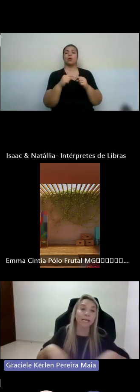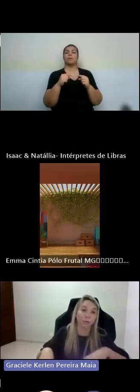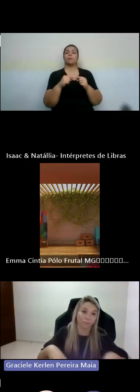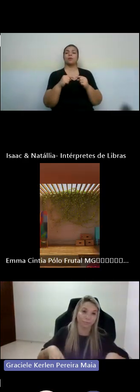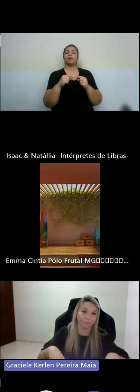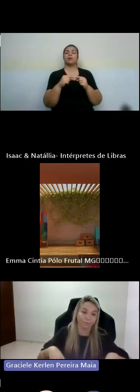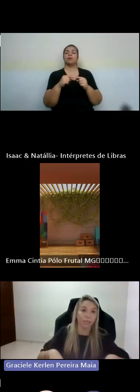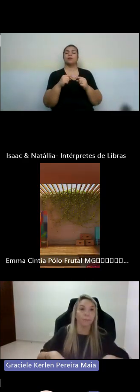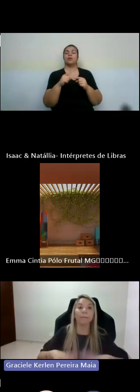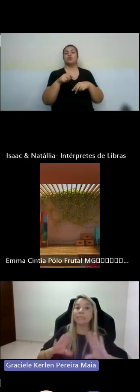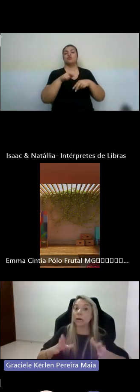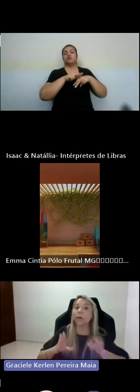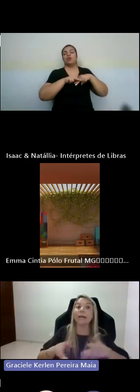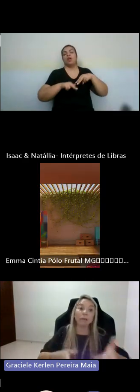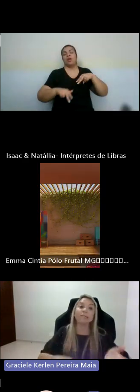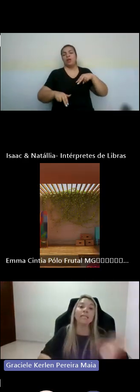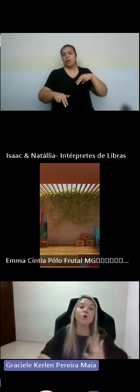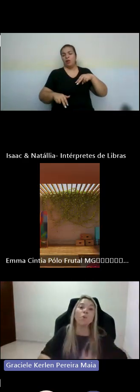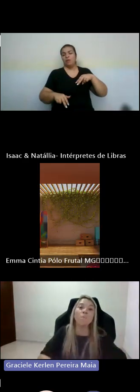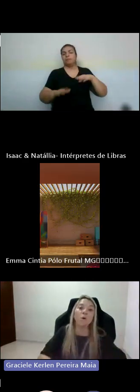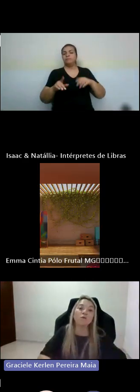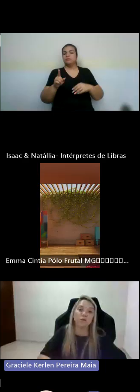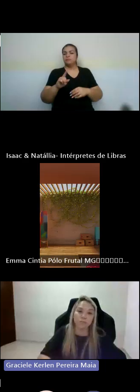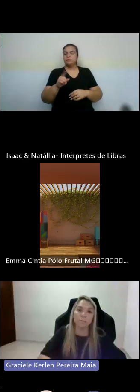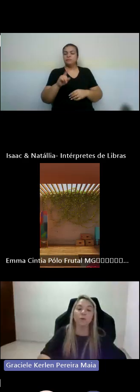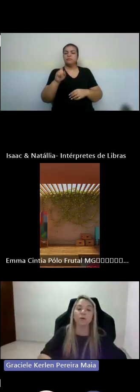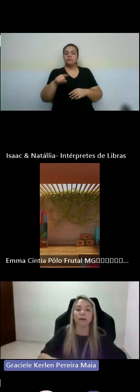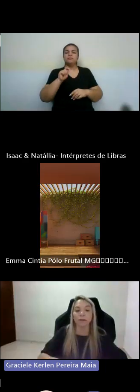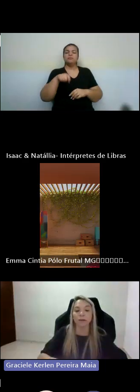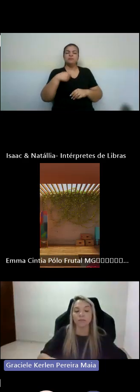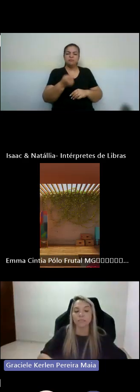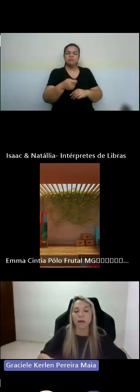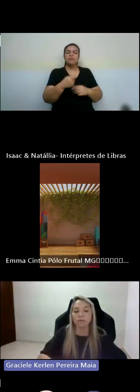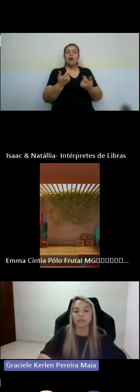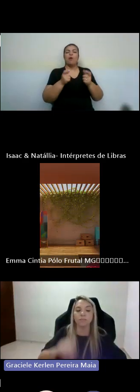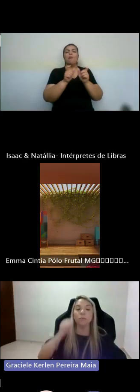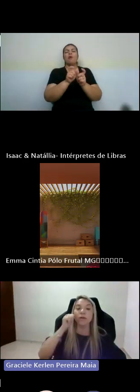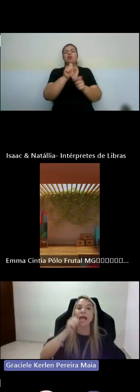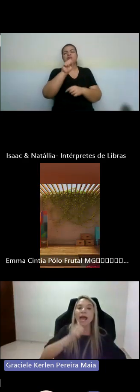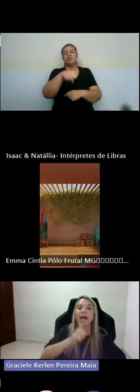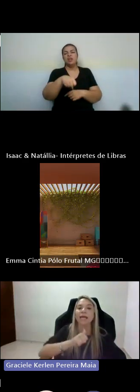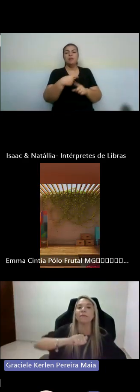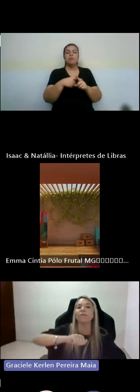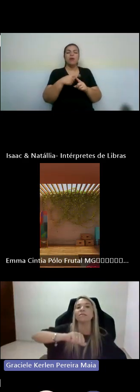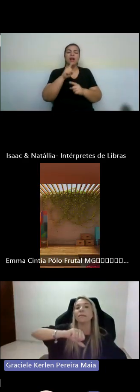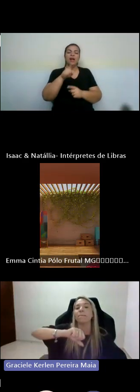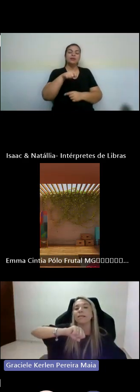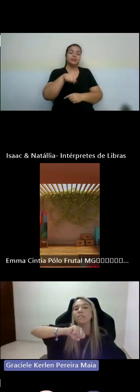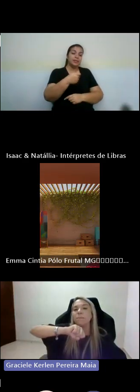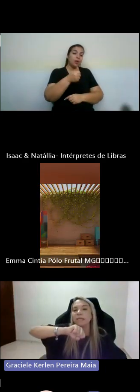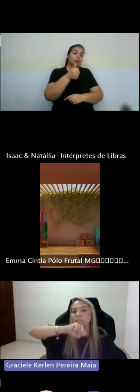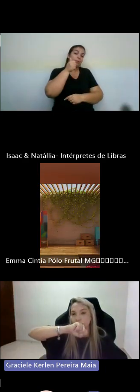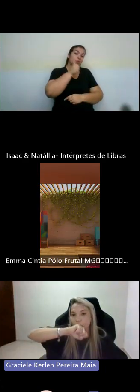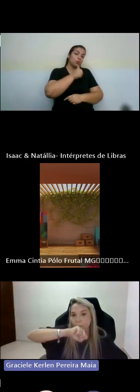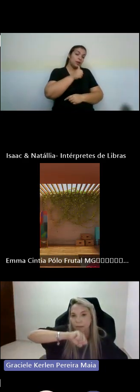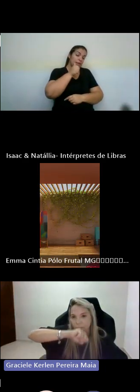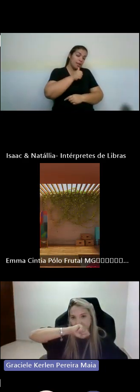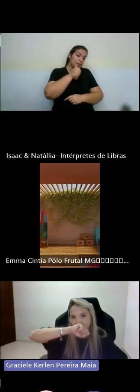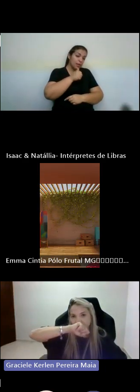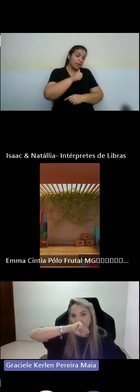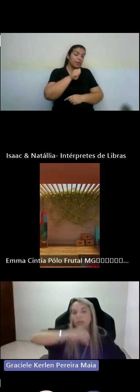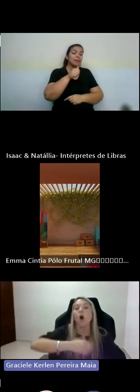o gênero. Mas não, ele é um sinal composto, sim, porque é o sinal de mulher que você pede bênção,